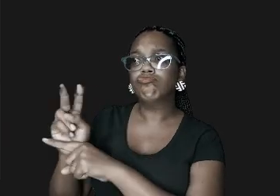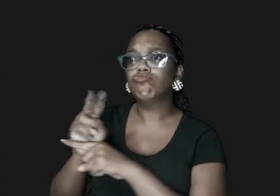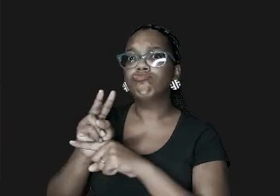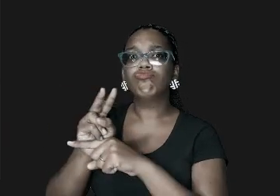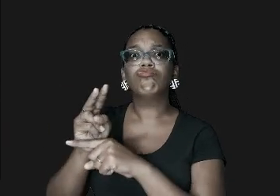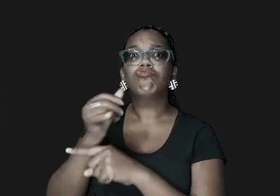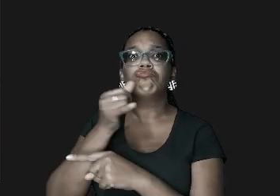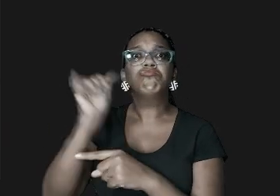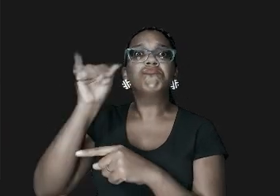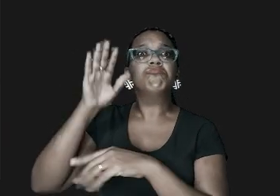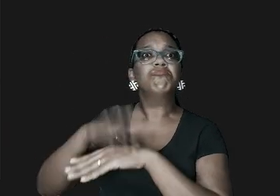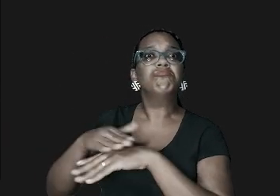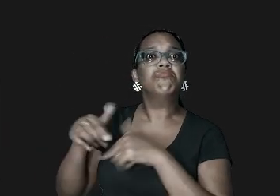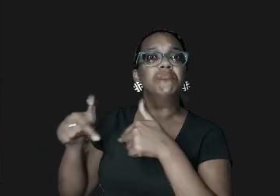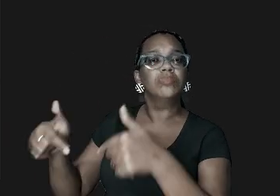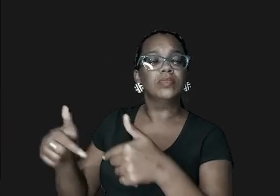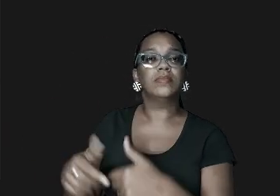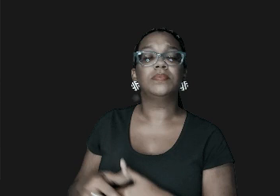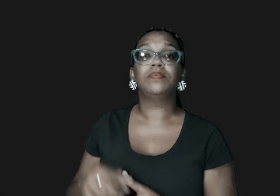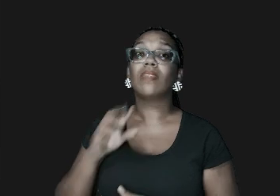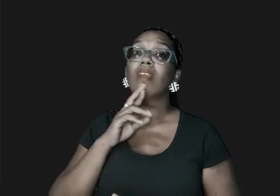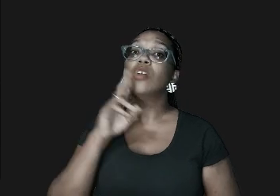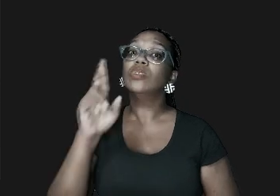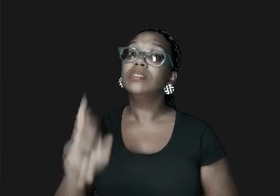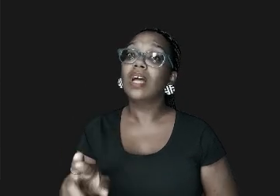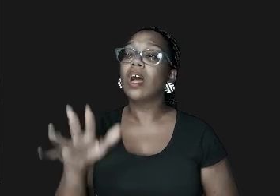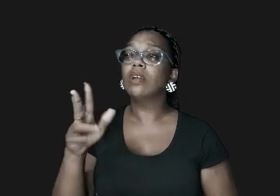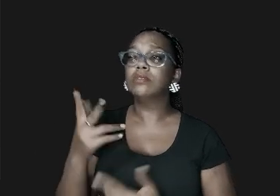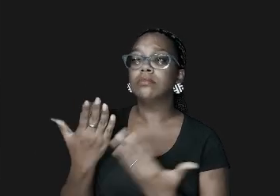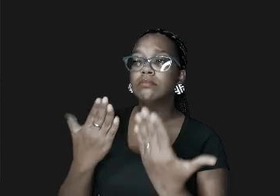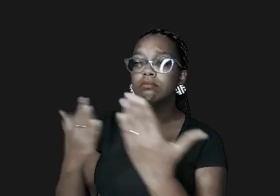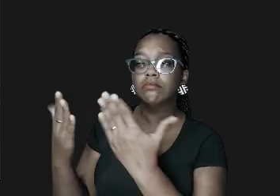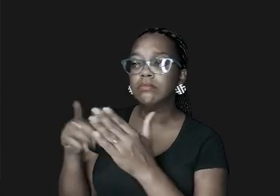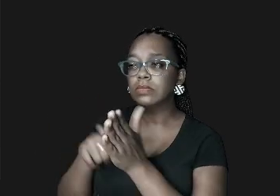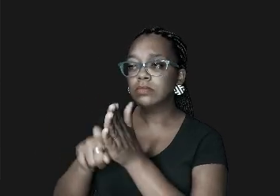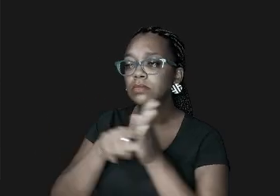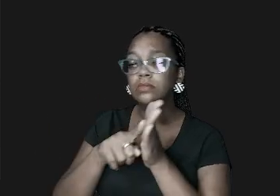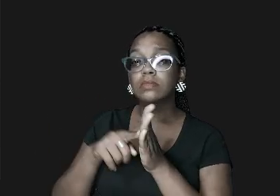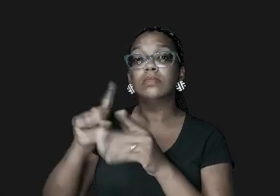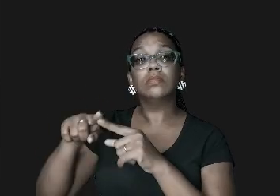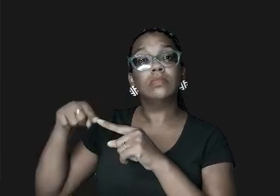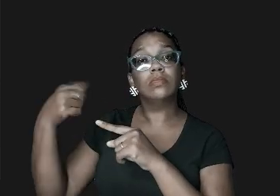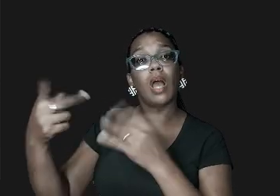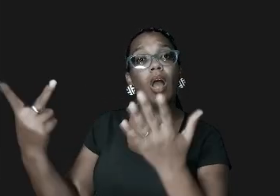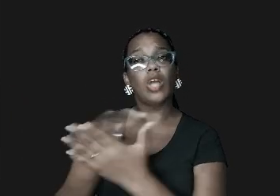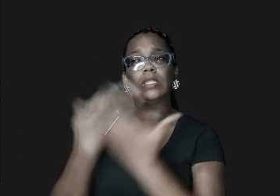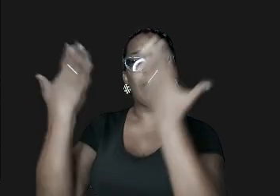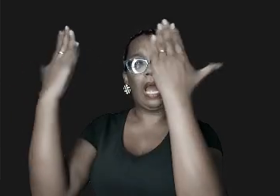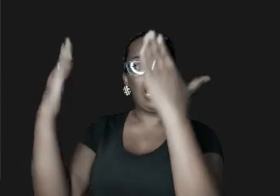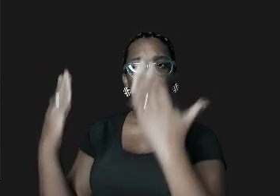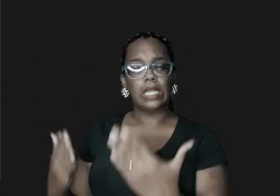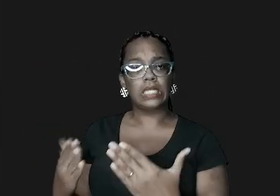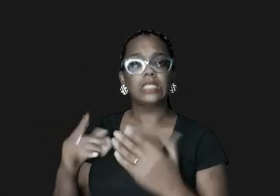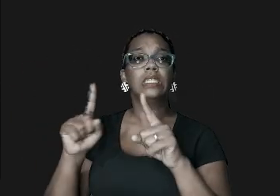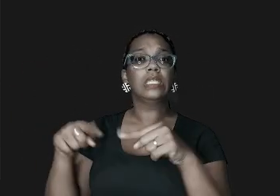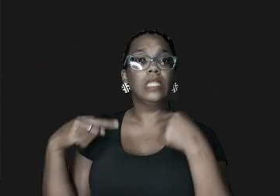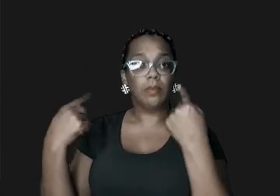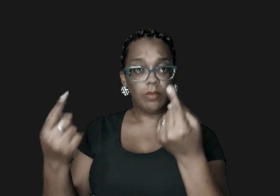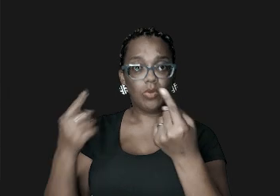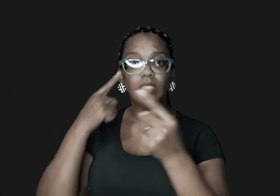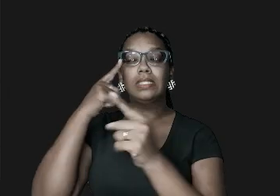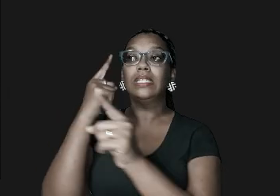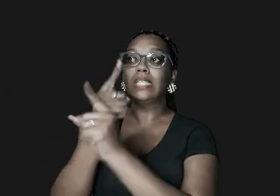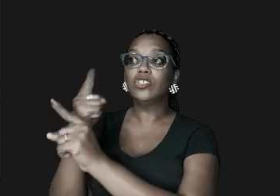sistemas ali de supervisão automática dos negócios esse o resultado desses filtros ele vai para comitê